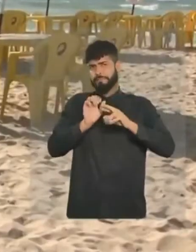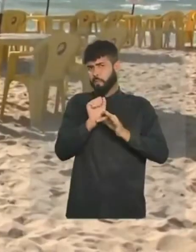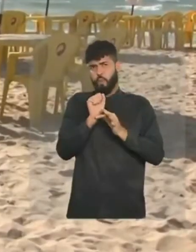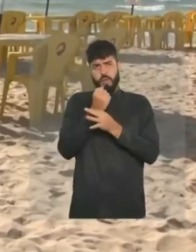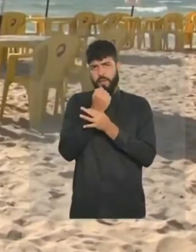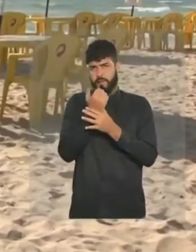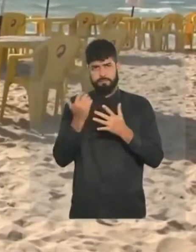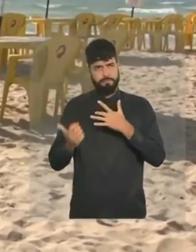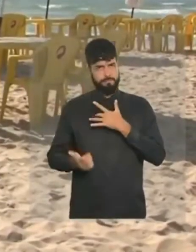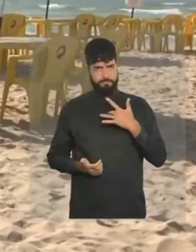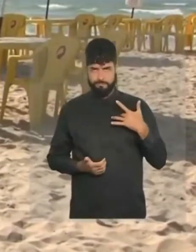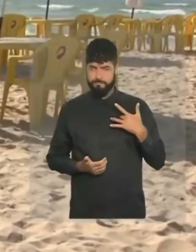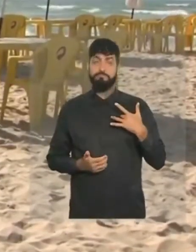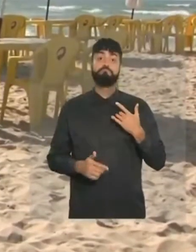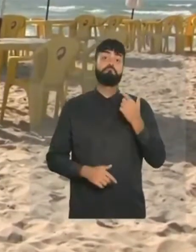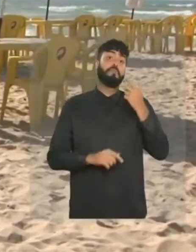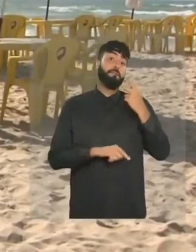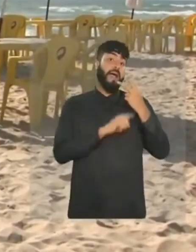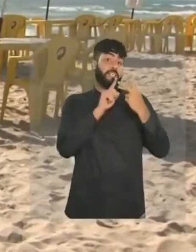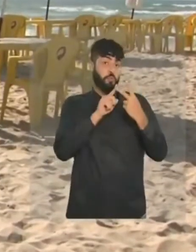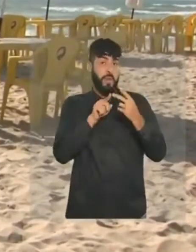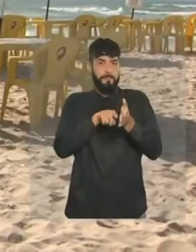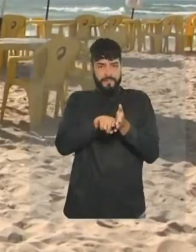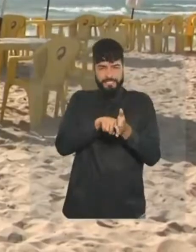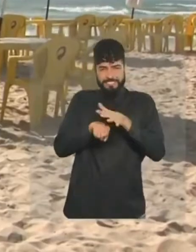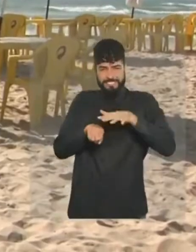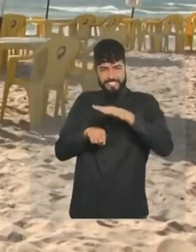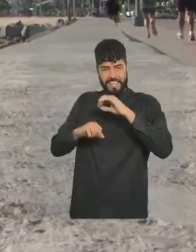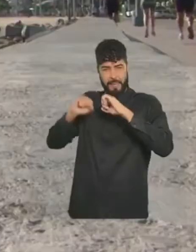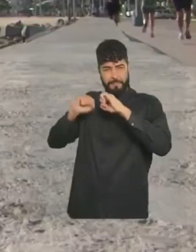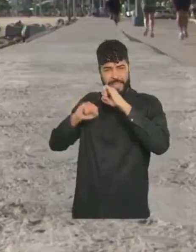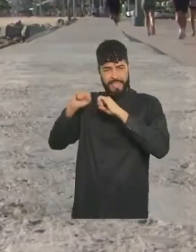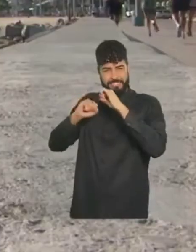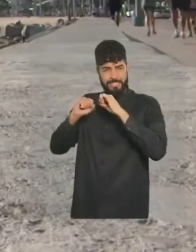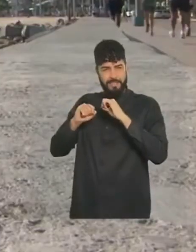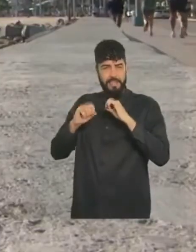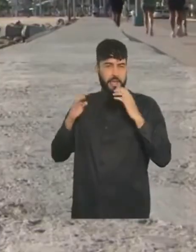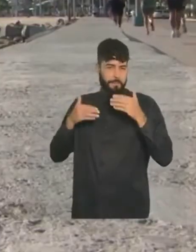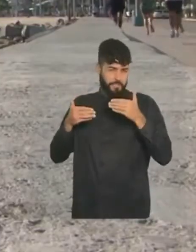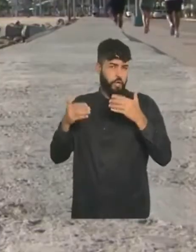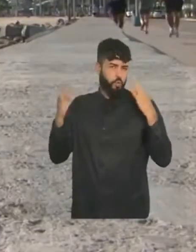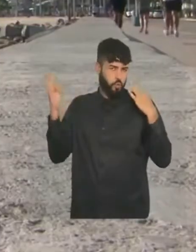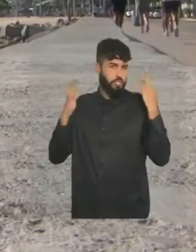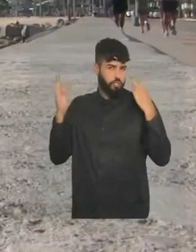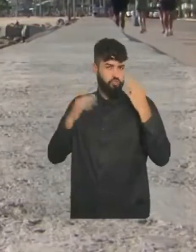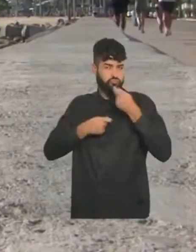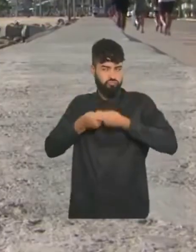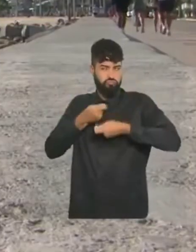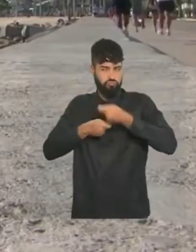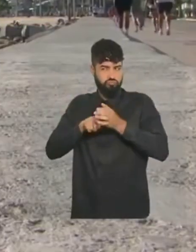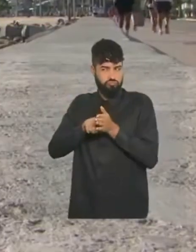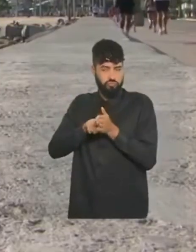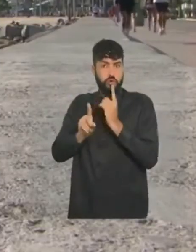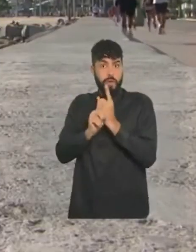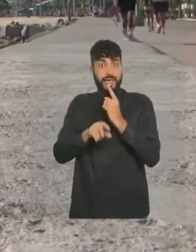outra pesquisa de sondagem empresarial, também do Ministério do Turismo, mostra a capital Fortaleza entre as 10 cidades mais procuradas